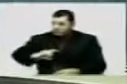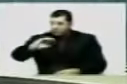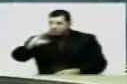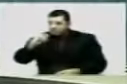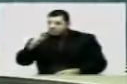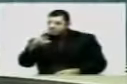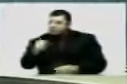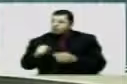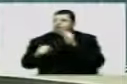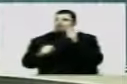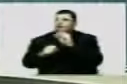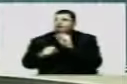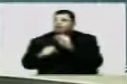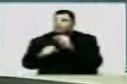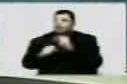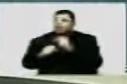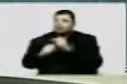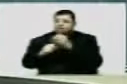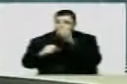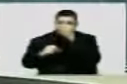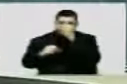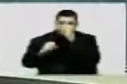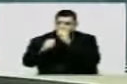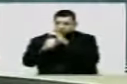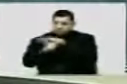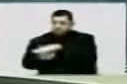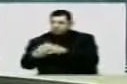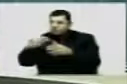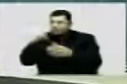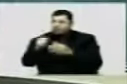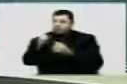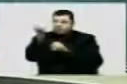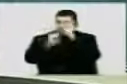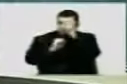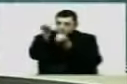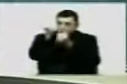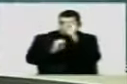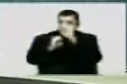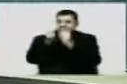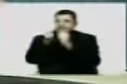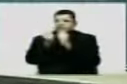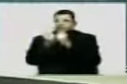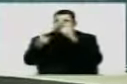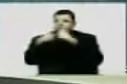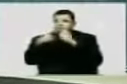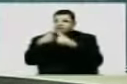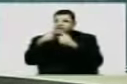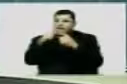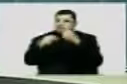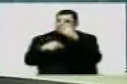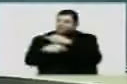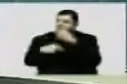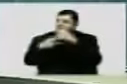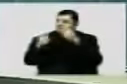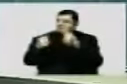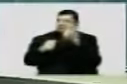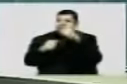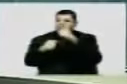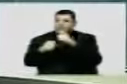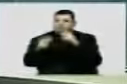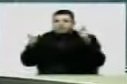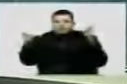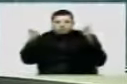Preto, é o desmonte do parque do Polo Industrial de Manaus. Porque essa medida, ela